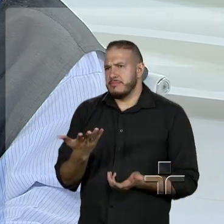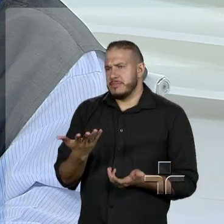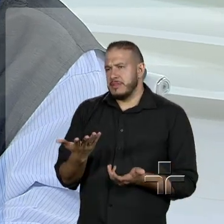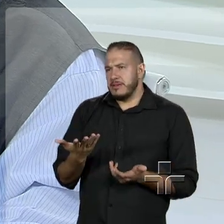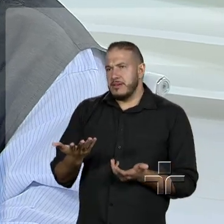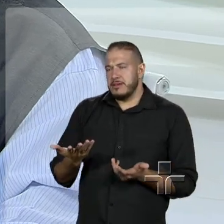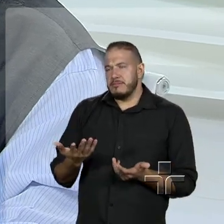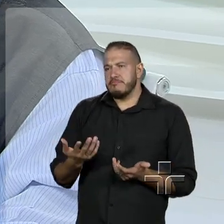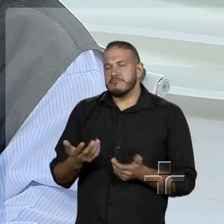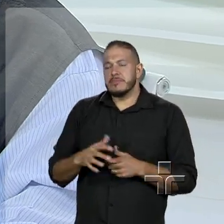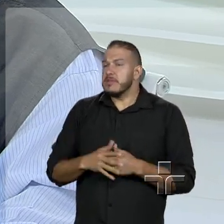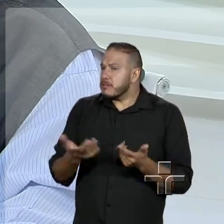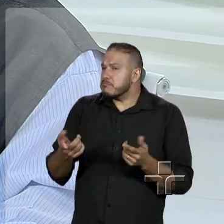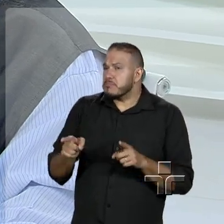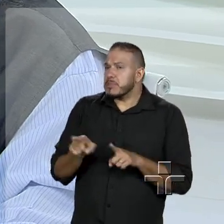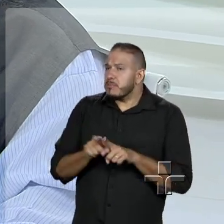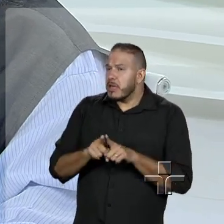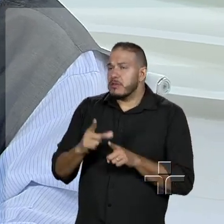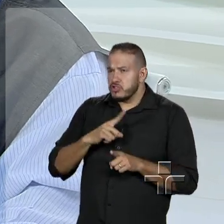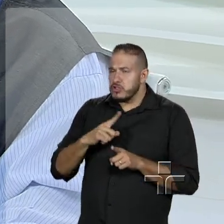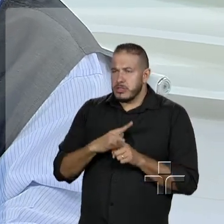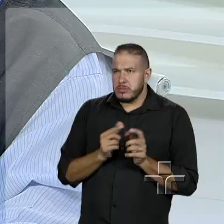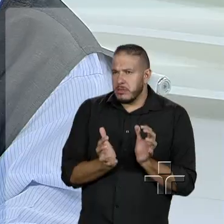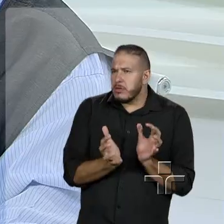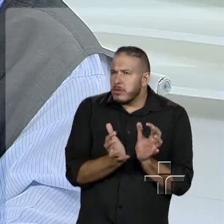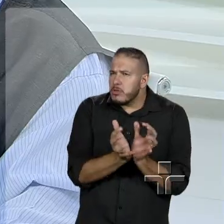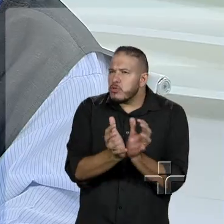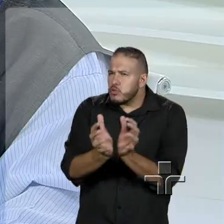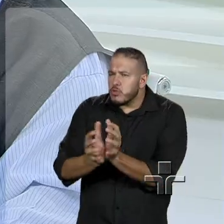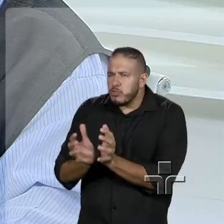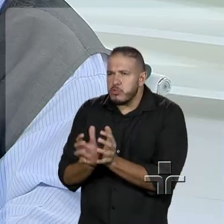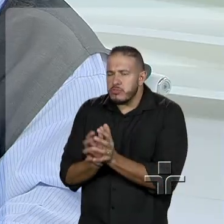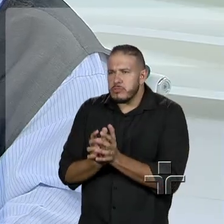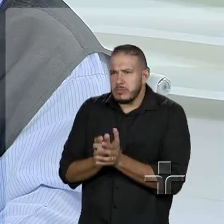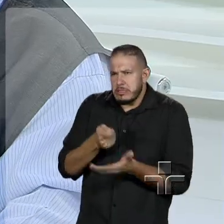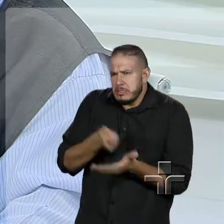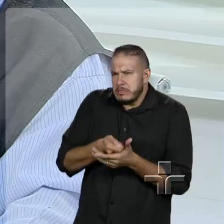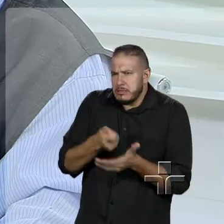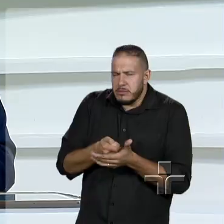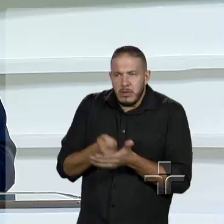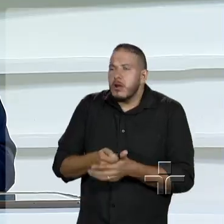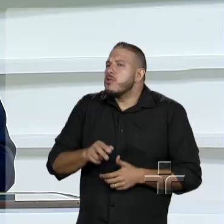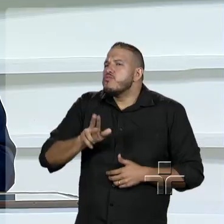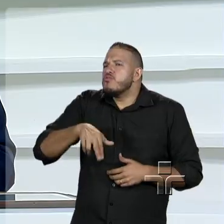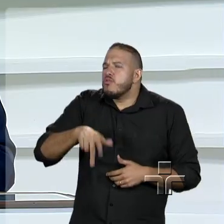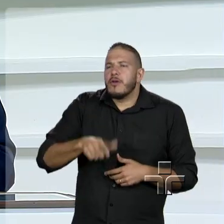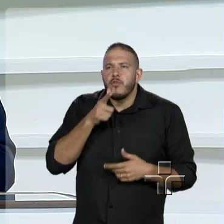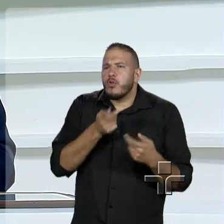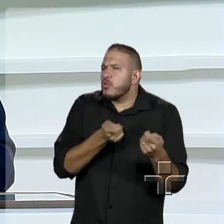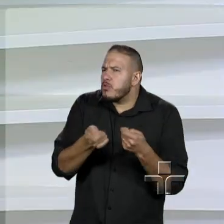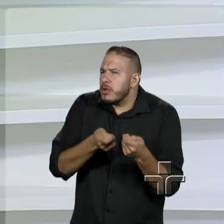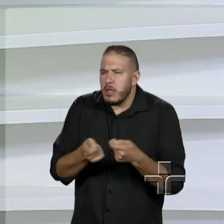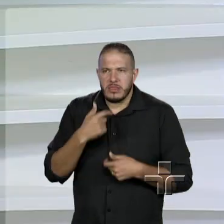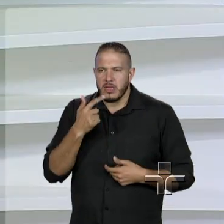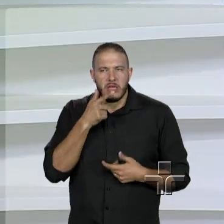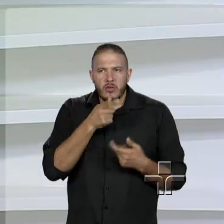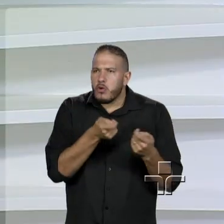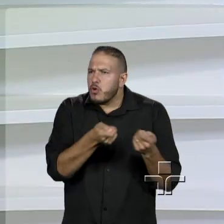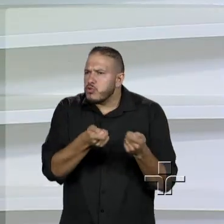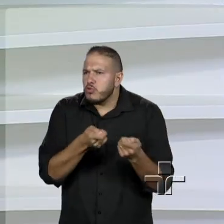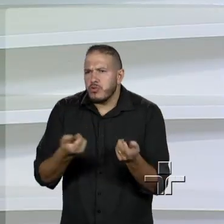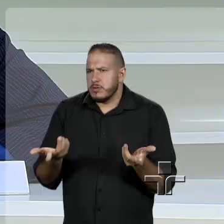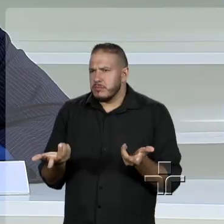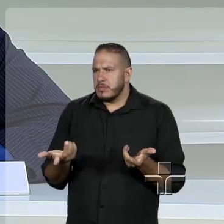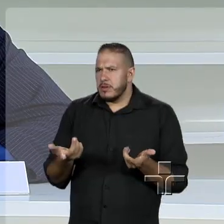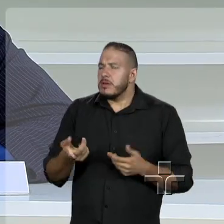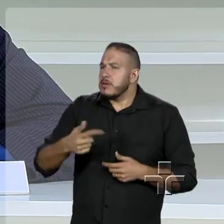porque existiam grupos, a tal linha dura, que nunca foram controladas. Ninguém tinha controle sobre elas.